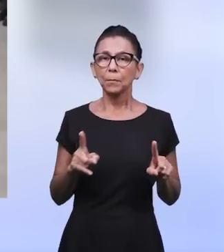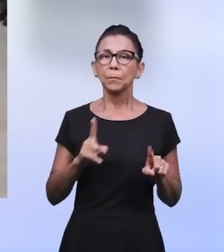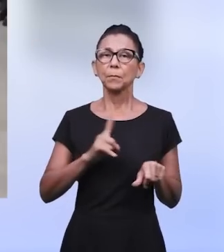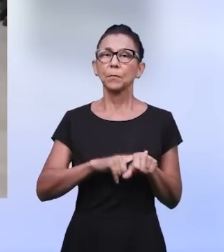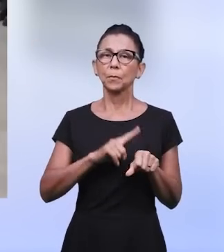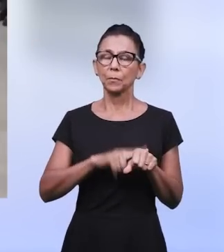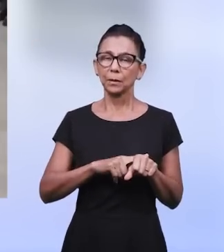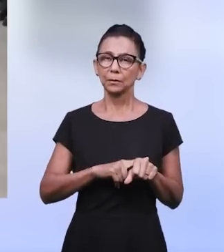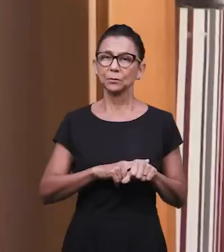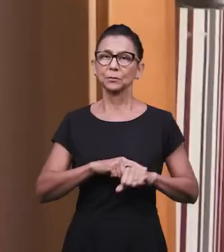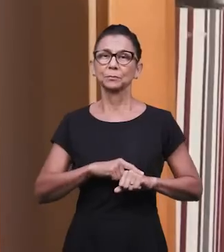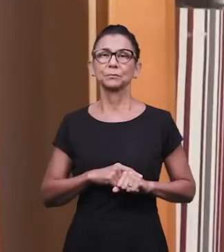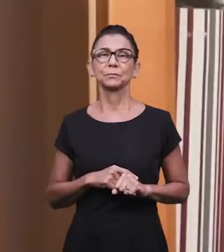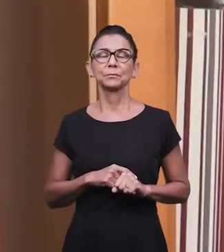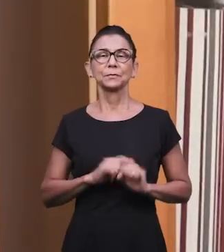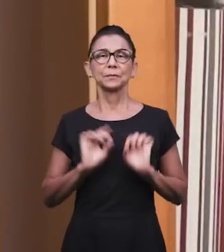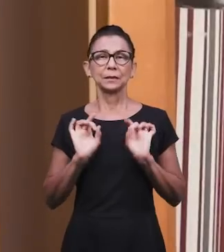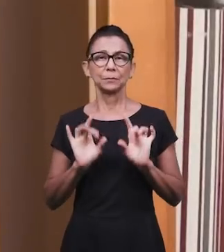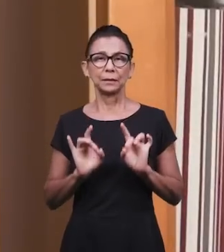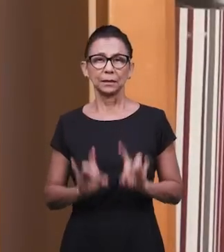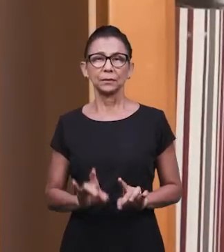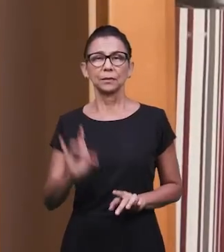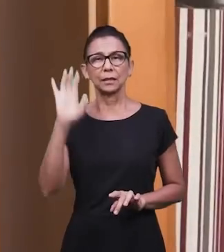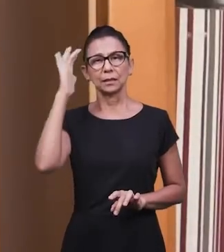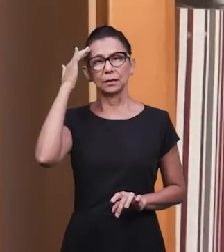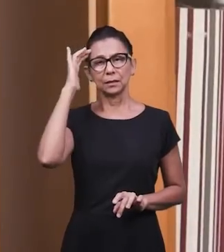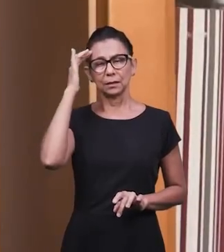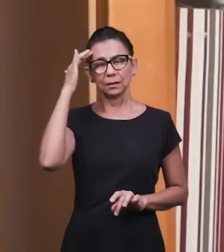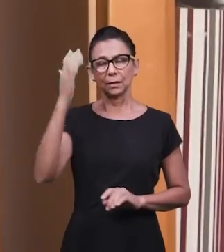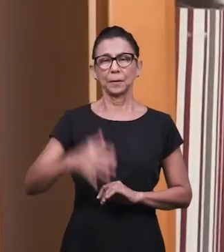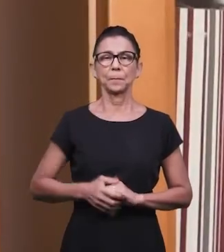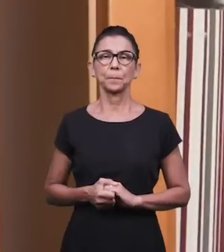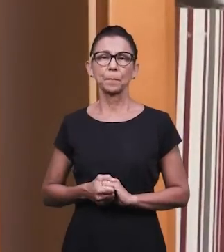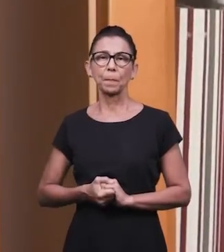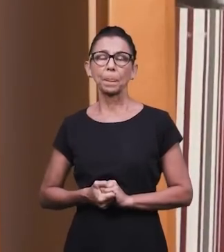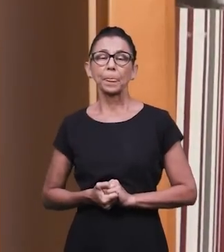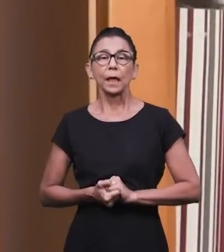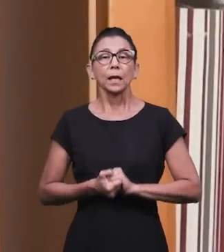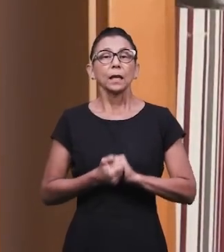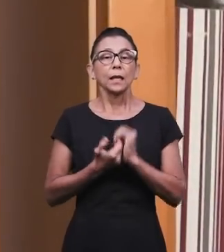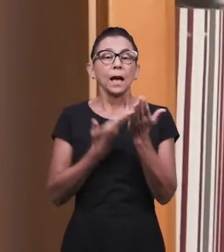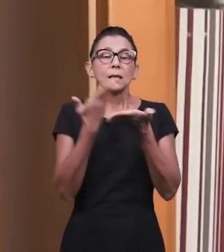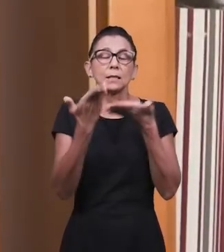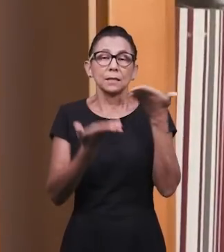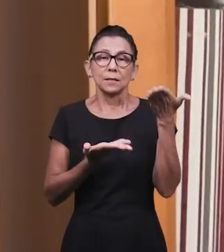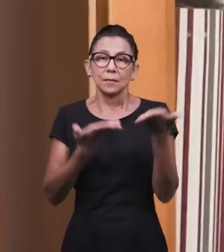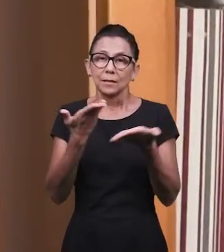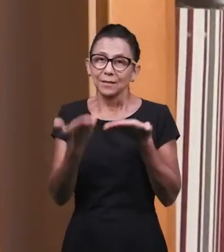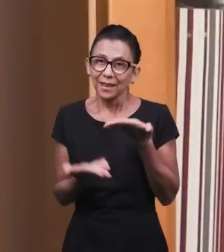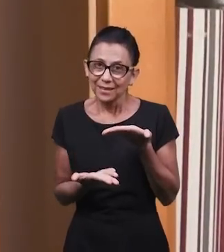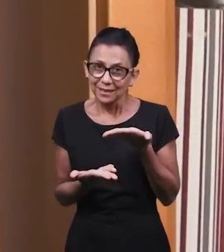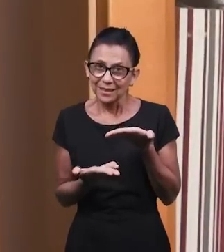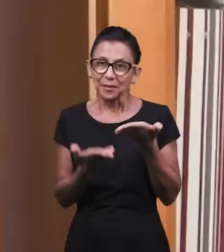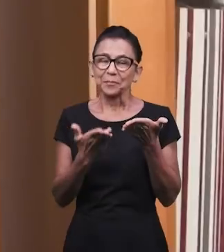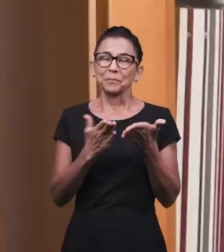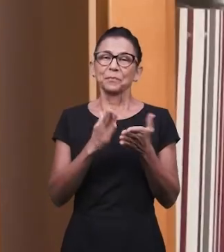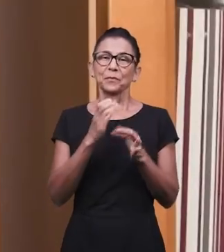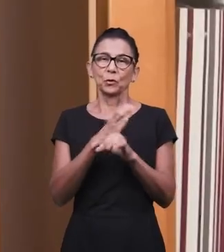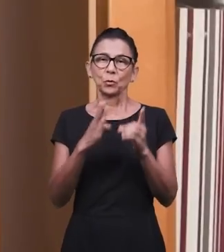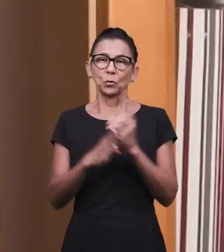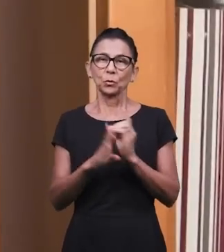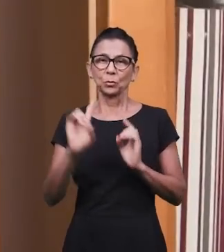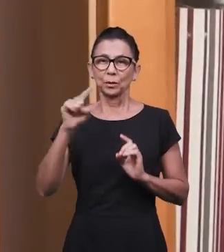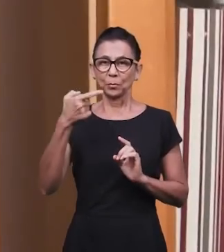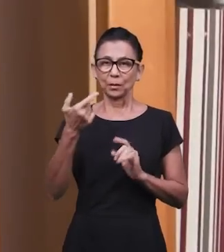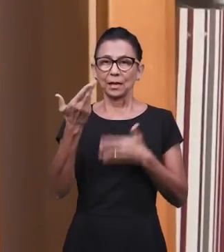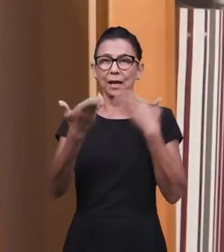esse projeto maravilhoso. Durante a assistência, a irmã se identificou com o dom e confirmou tudo aquilo que o Senhor